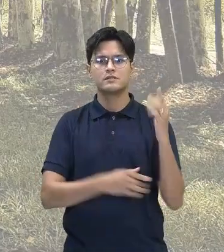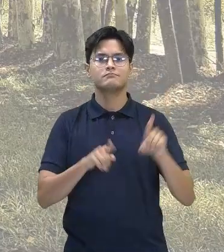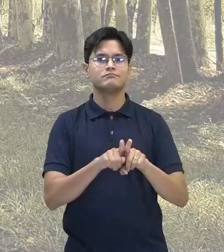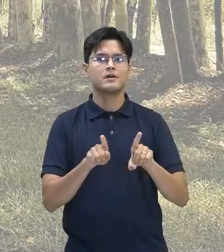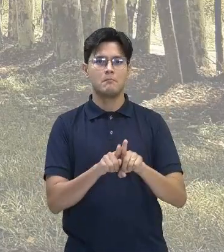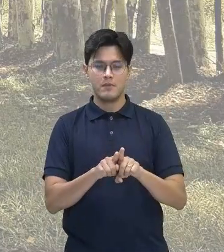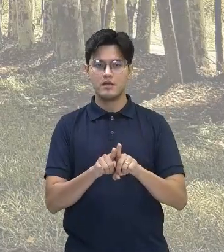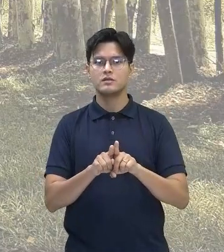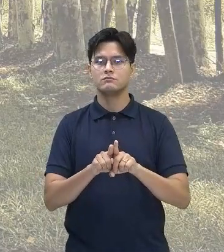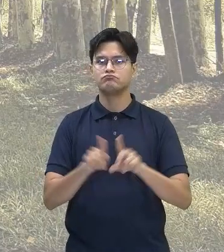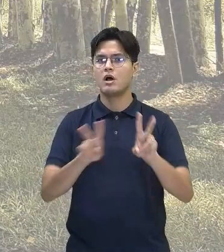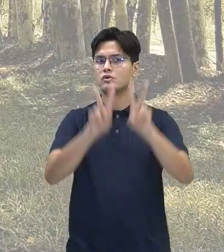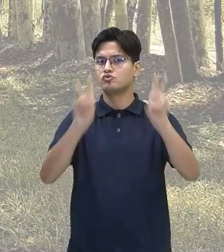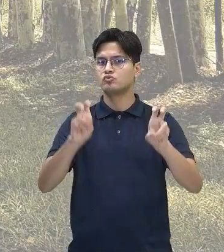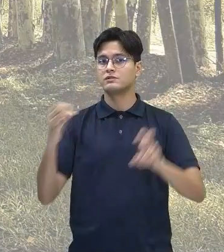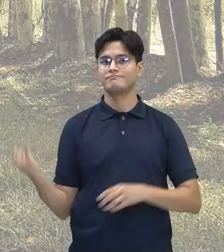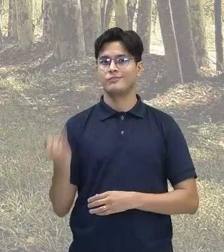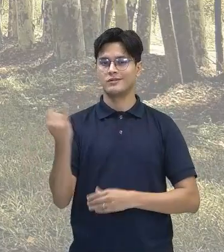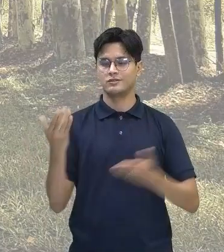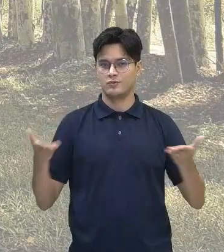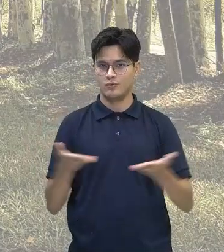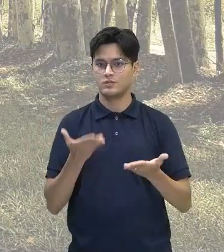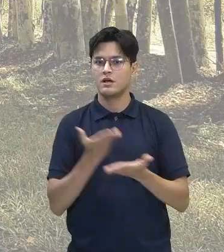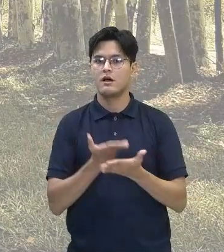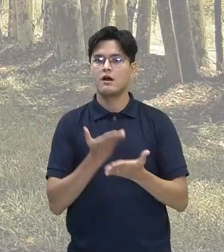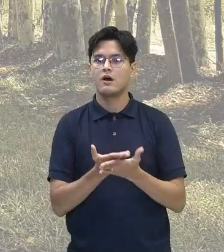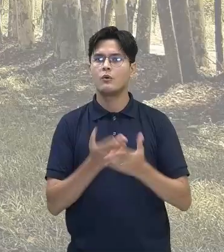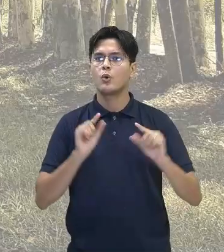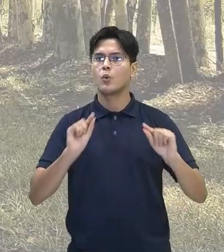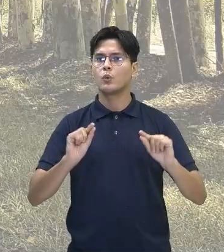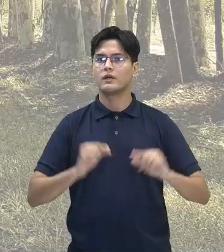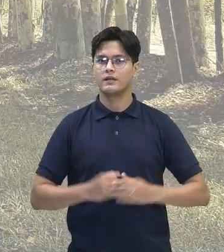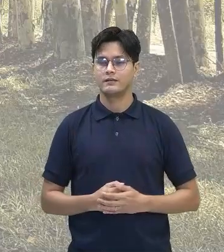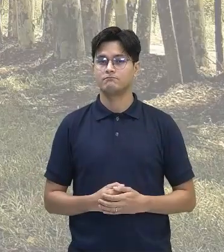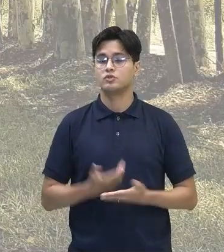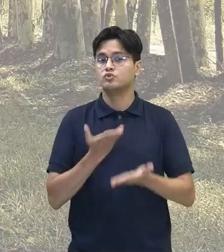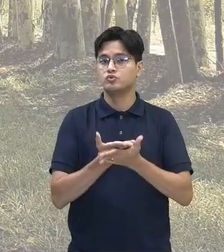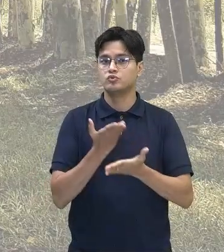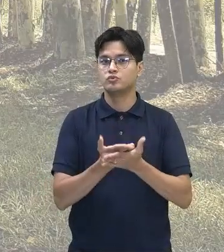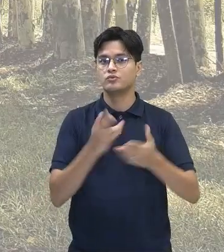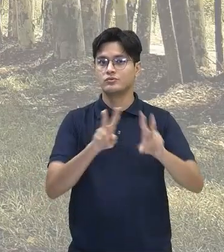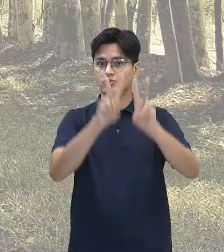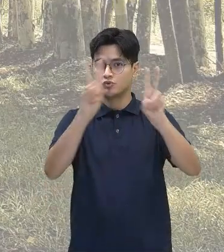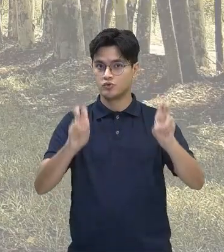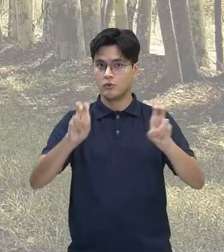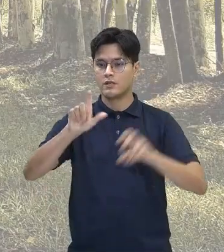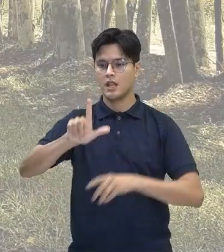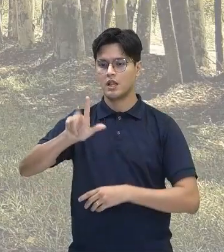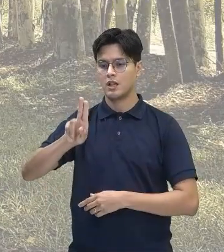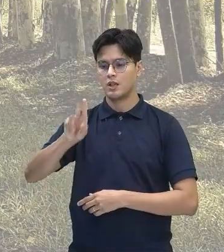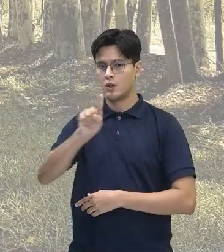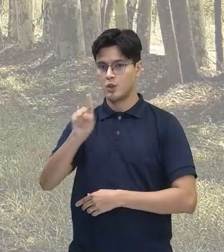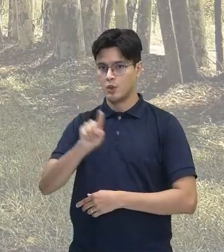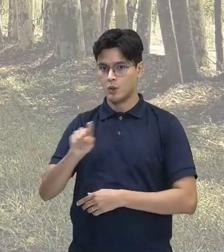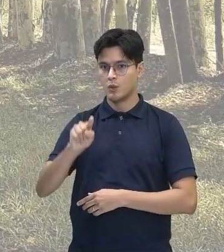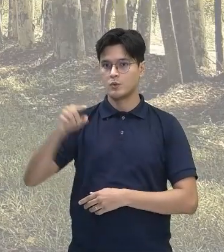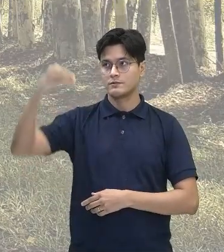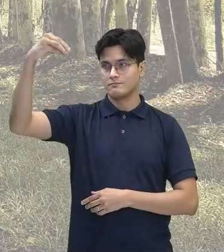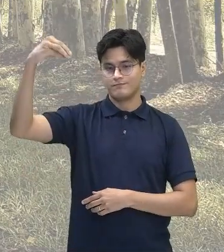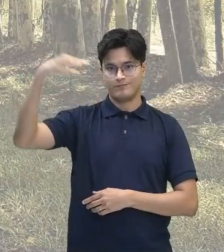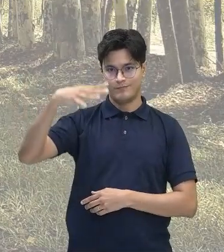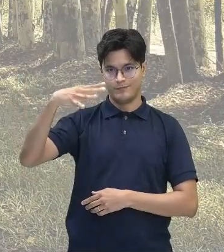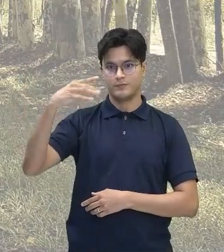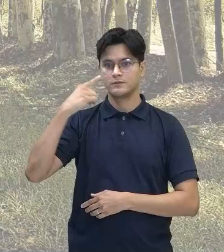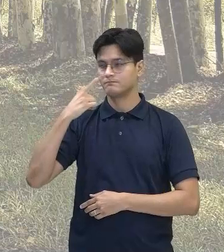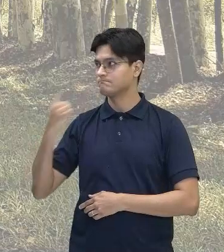hoje, que é exatamente o estudo da luz. Você vê nesse cenário, né, que nós estamos